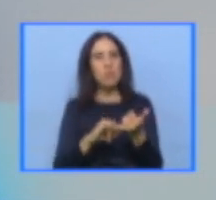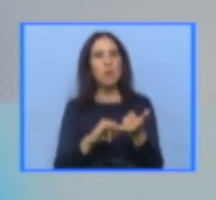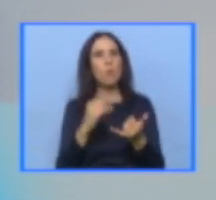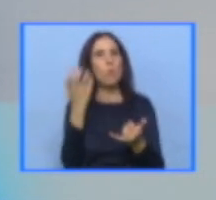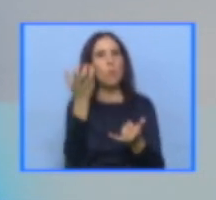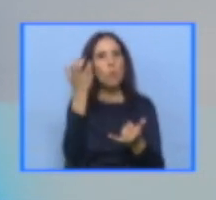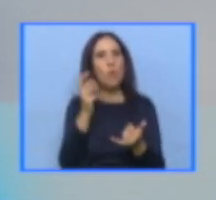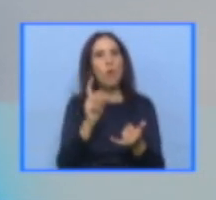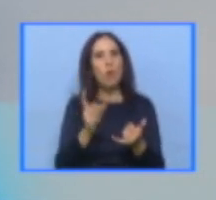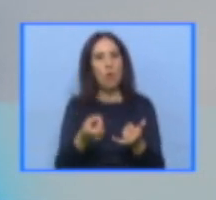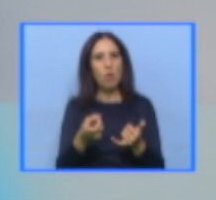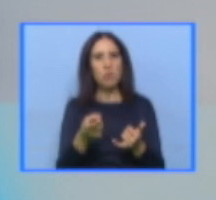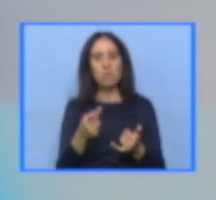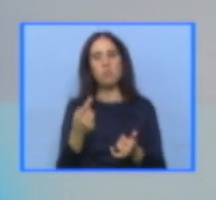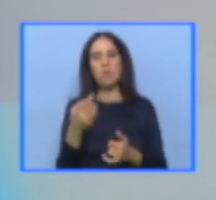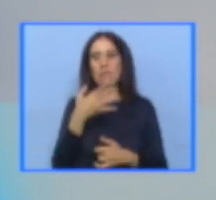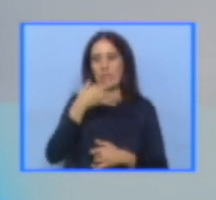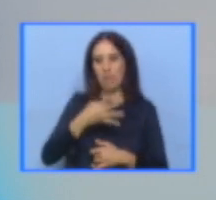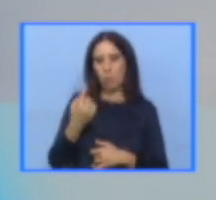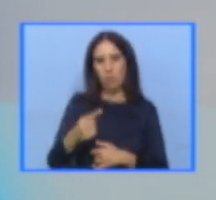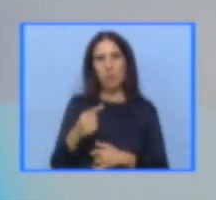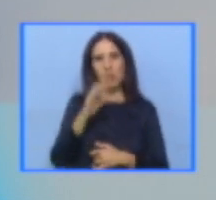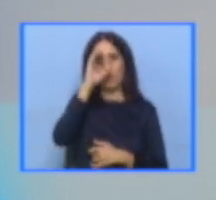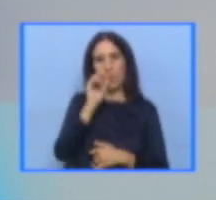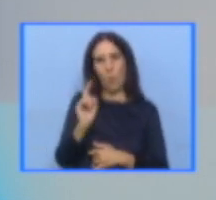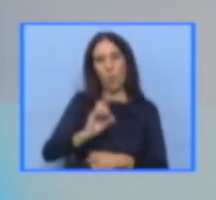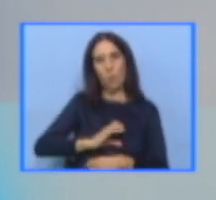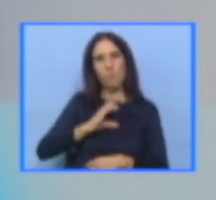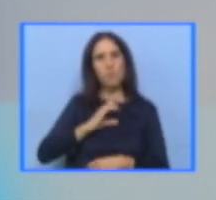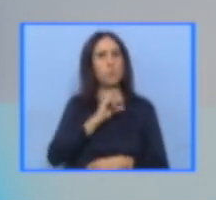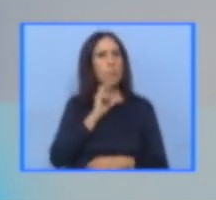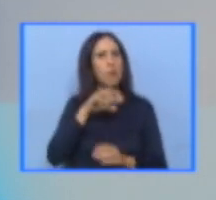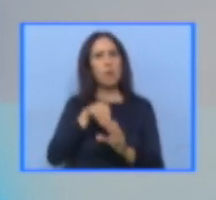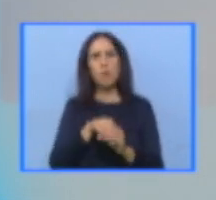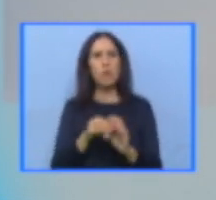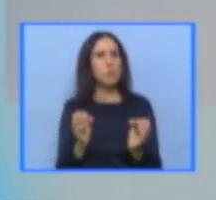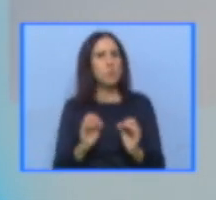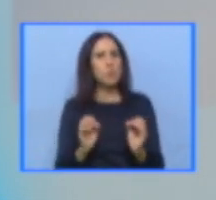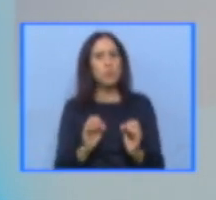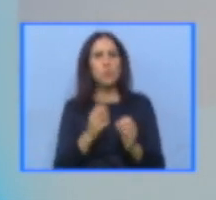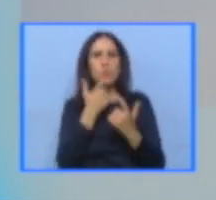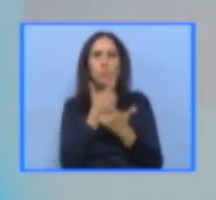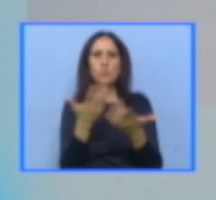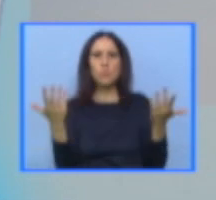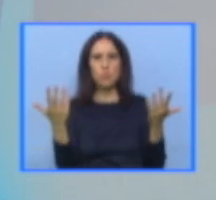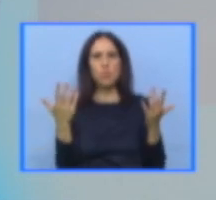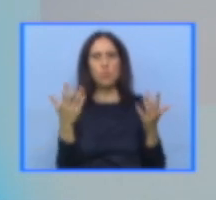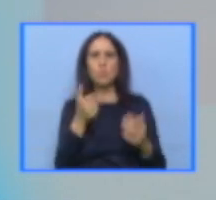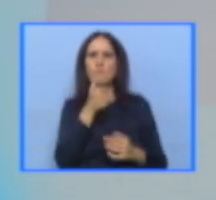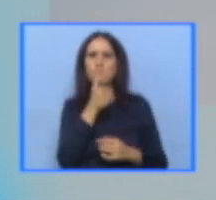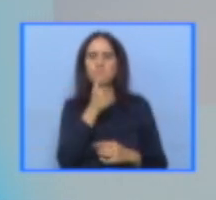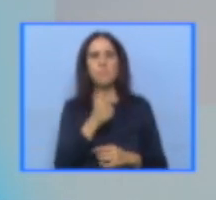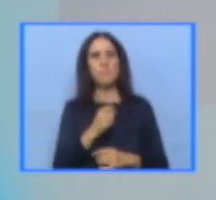formadas por leigos da confiança do governo, onde o pároco nem sequer tinha assento. E eram eles que definiam tudo, os